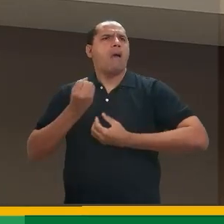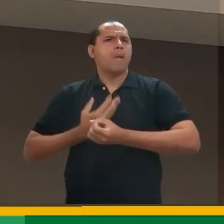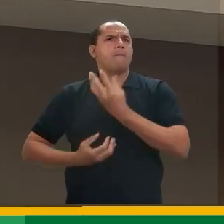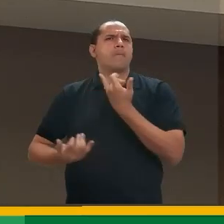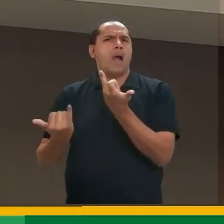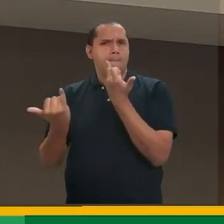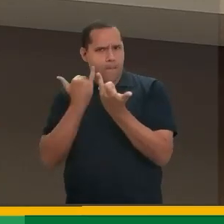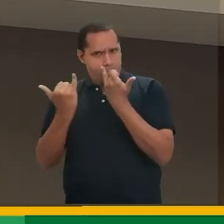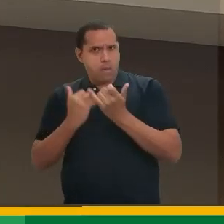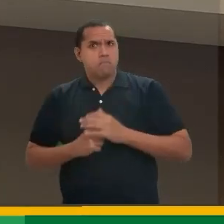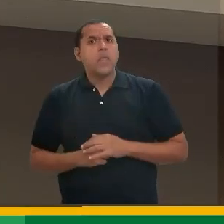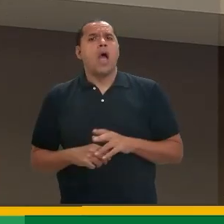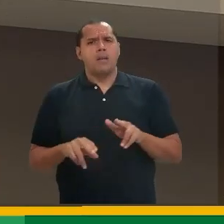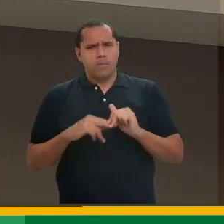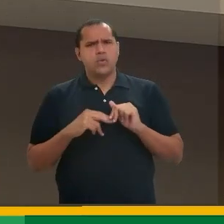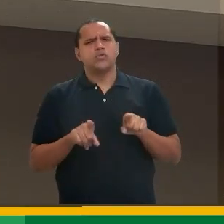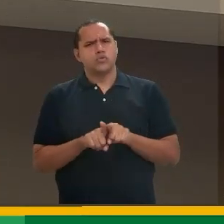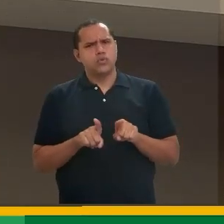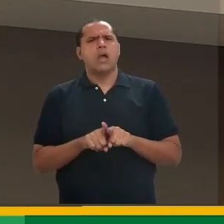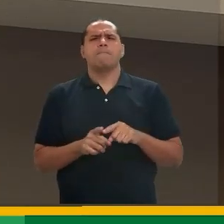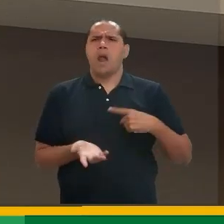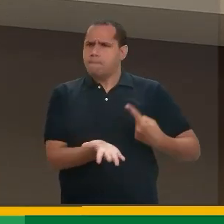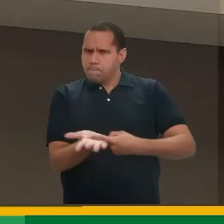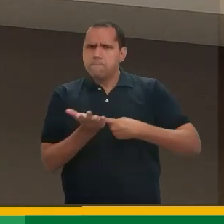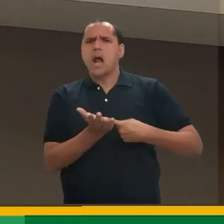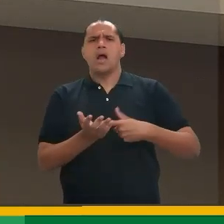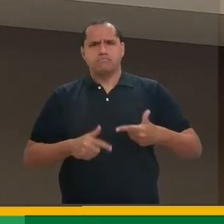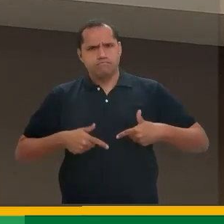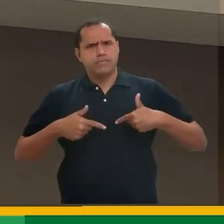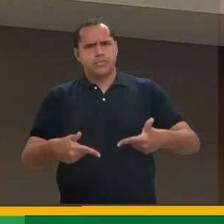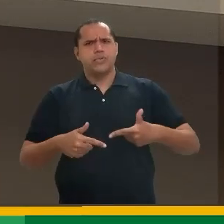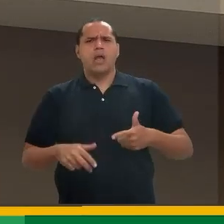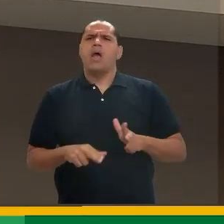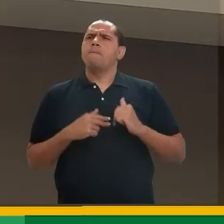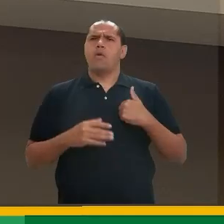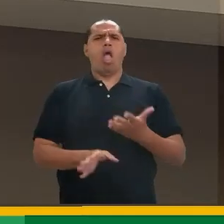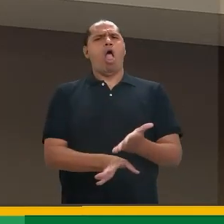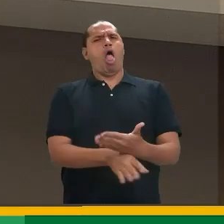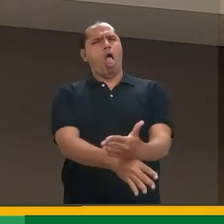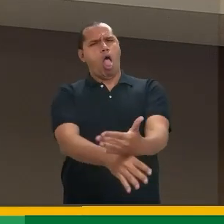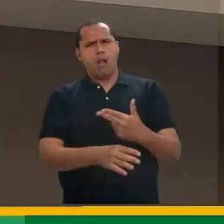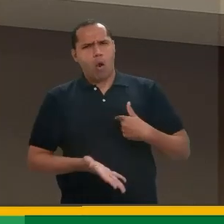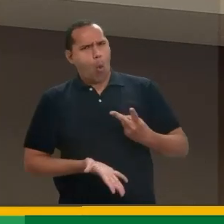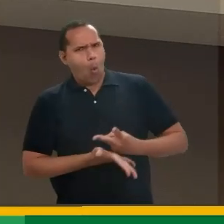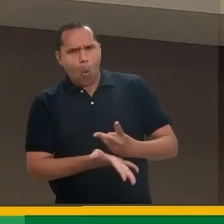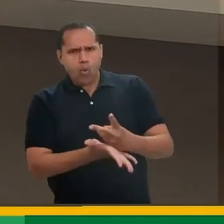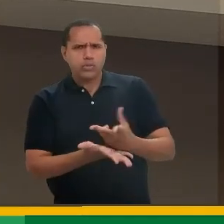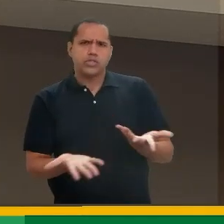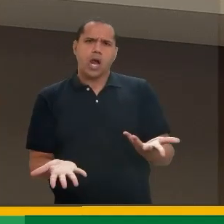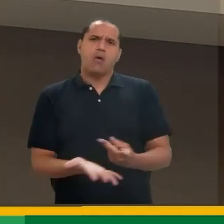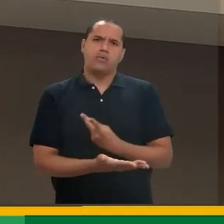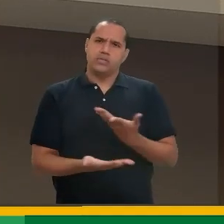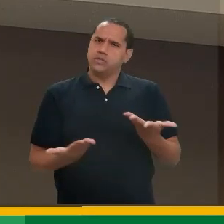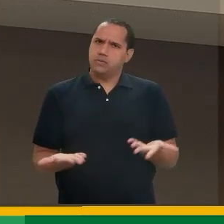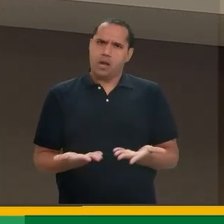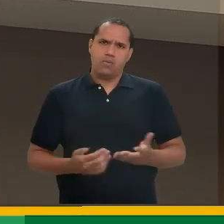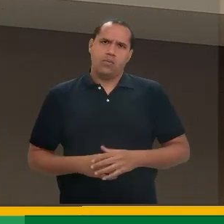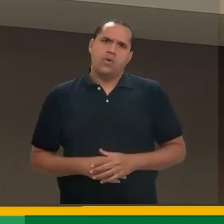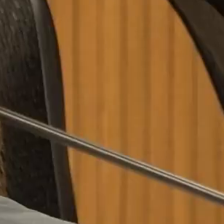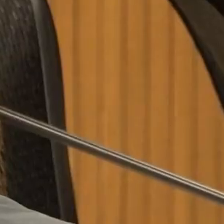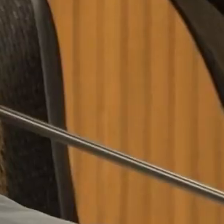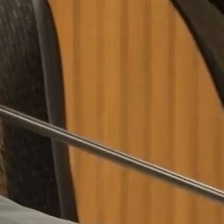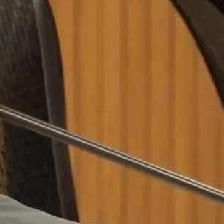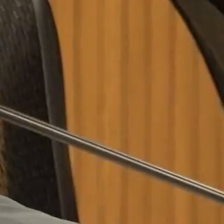chamar outras ações e não vamos deixar que isso continue como está acontecendo isso não pode virar Como